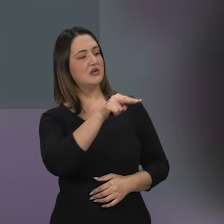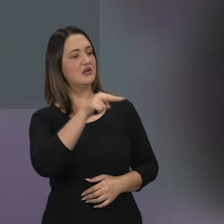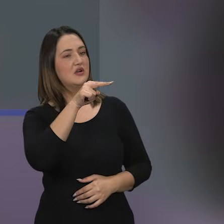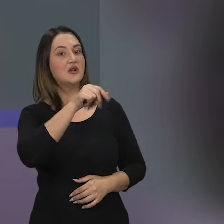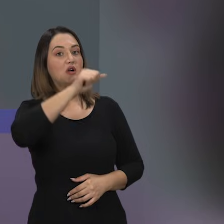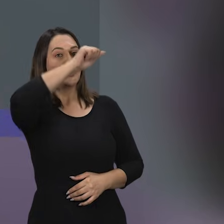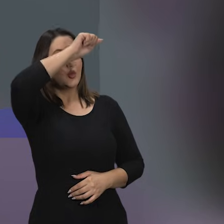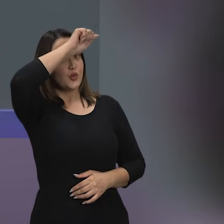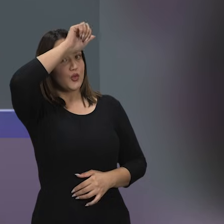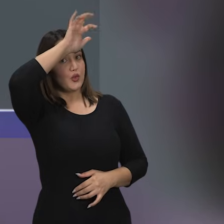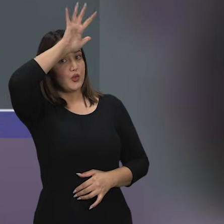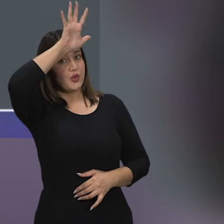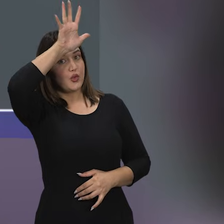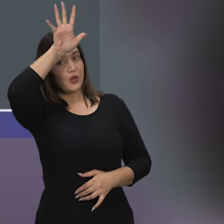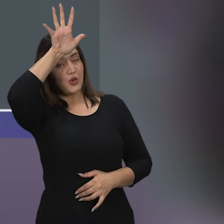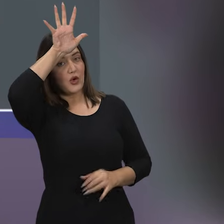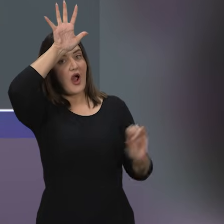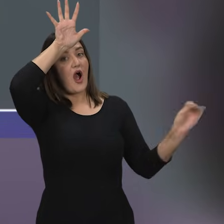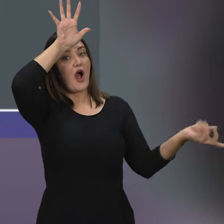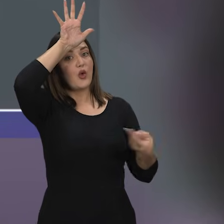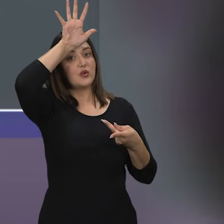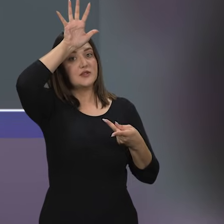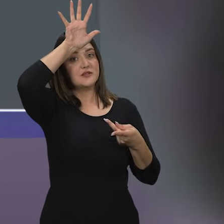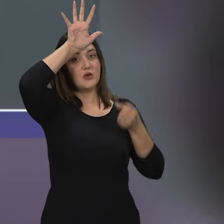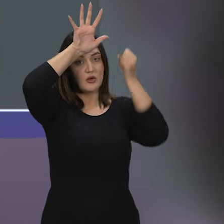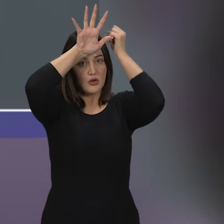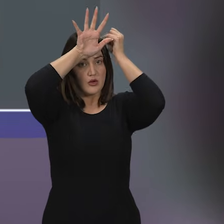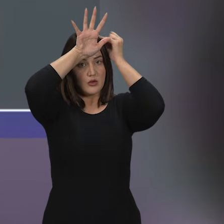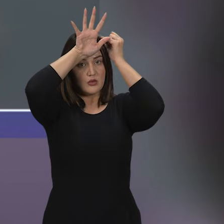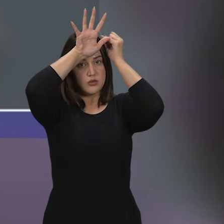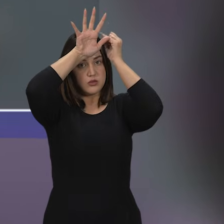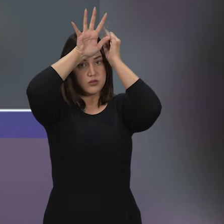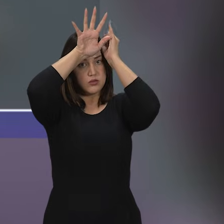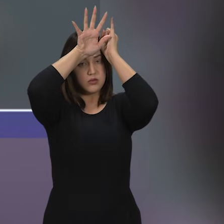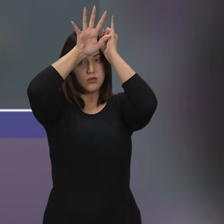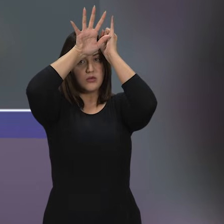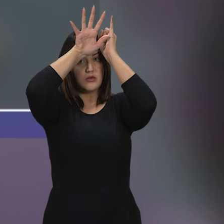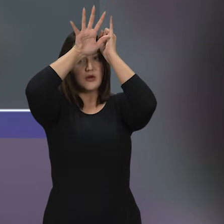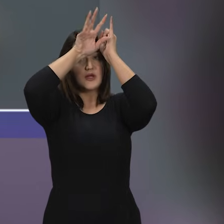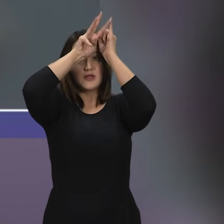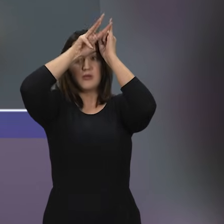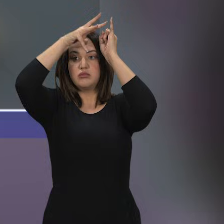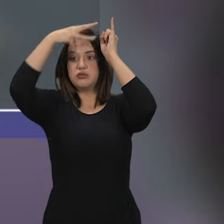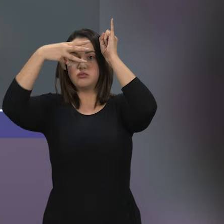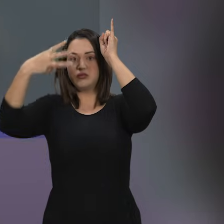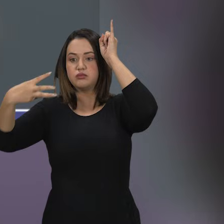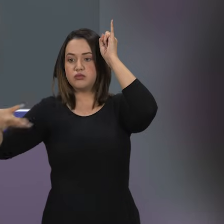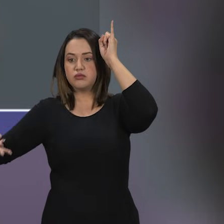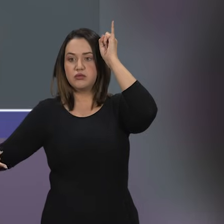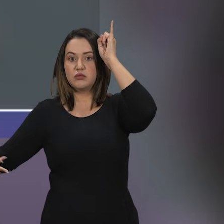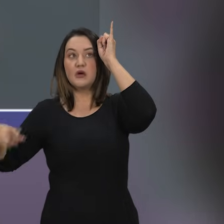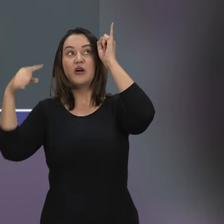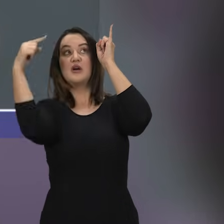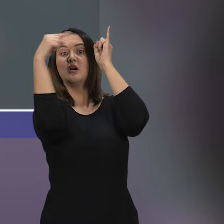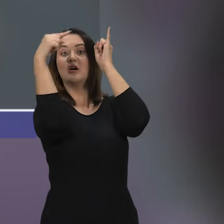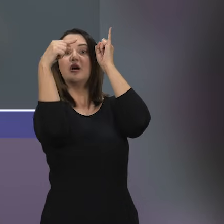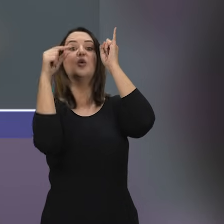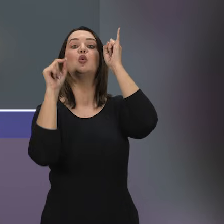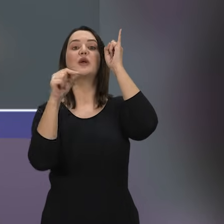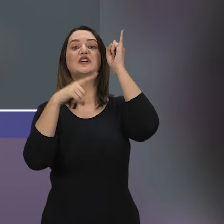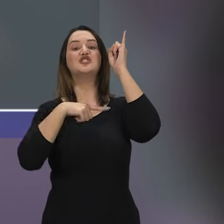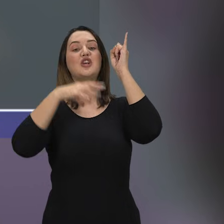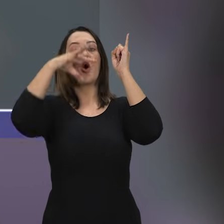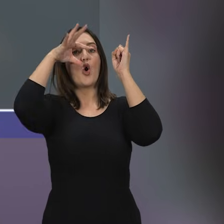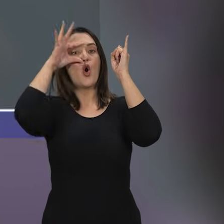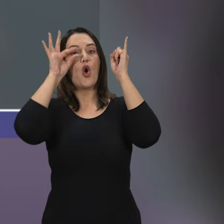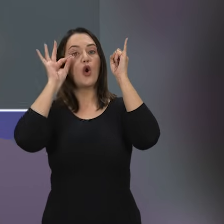estando eu a observar os chifres, eis que entre eles subiu outro pequeno, diante do qual 3 dos primeiros chifres foram arrancados. E eis que